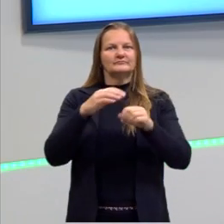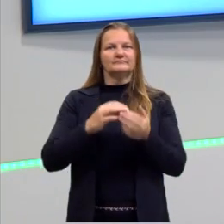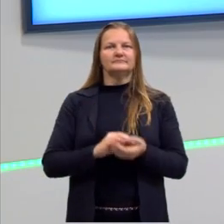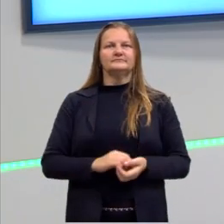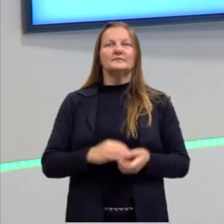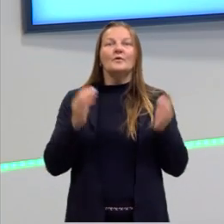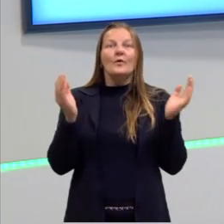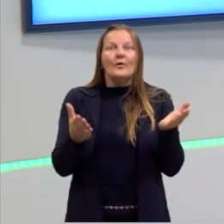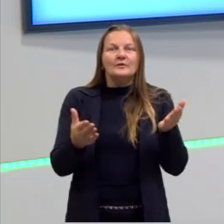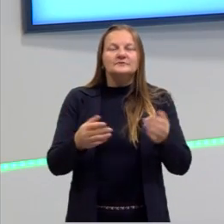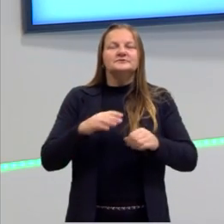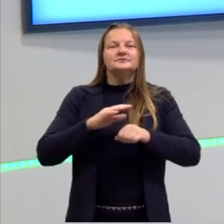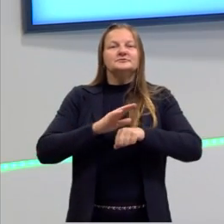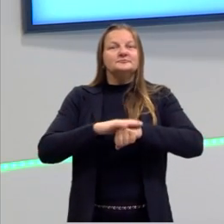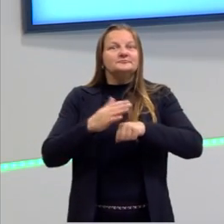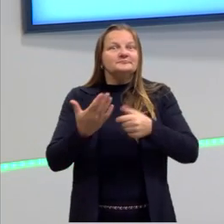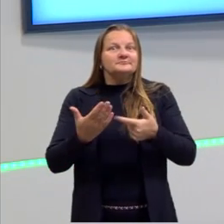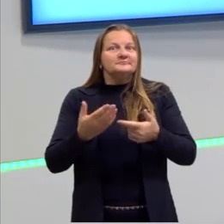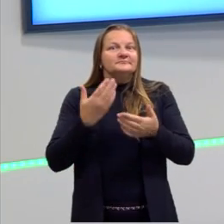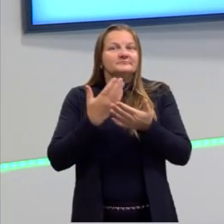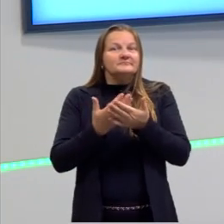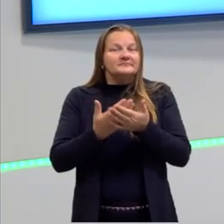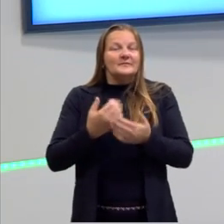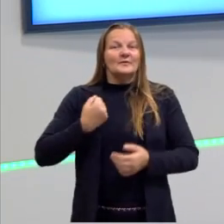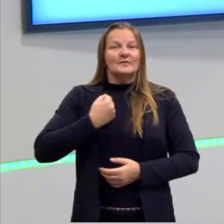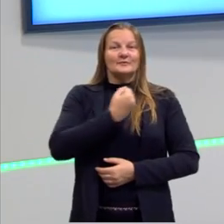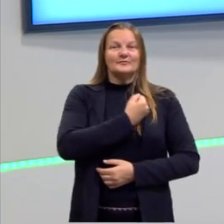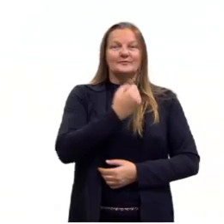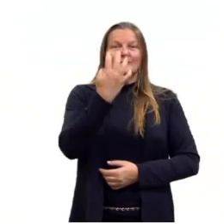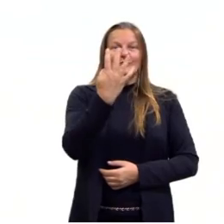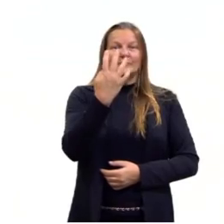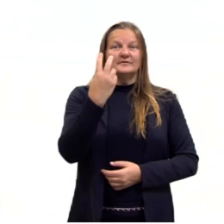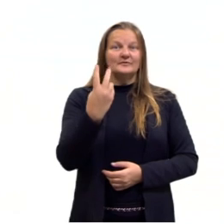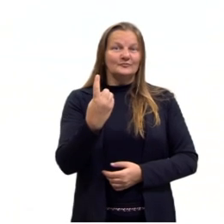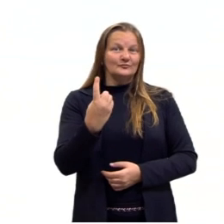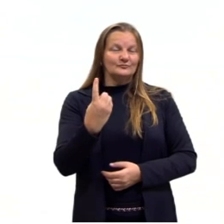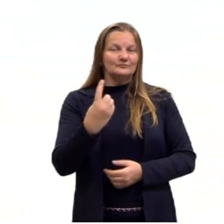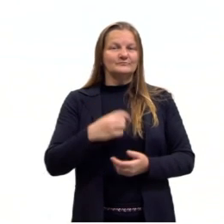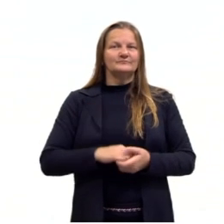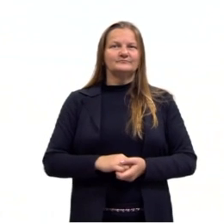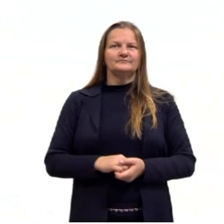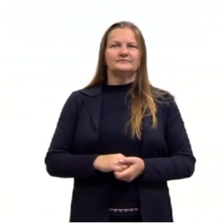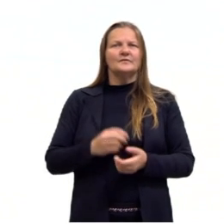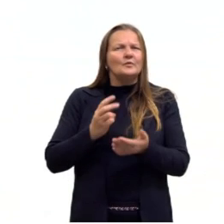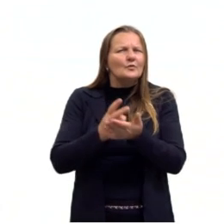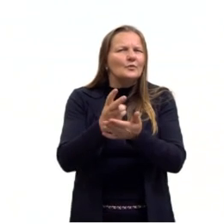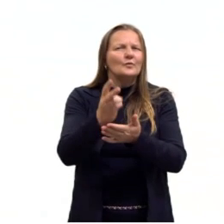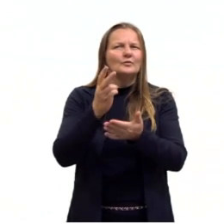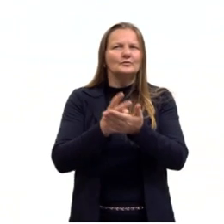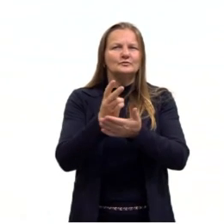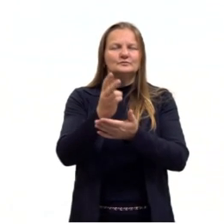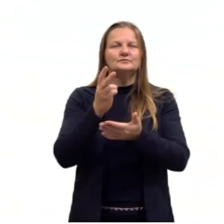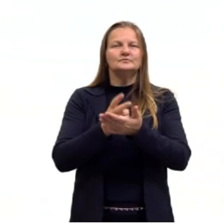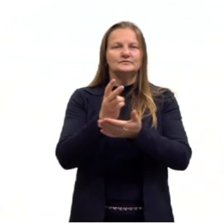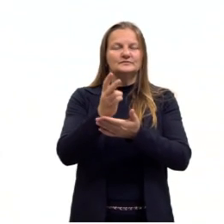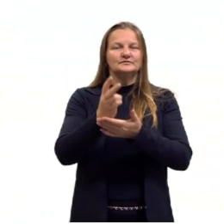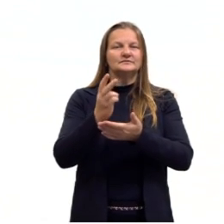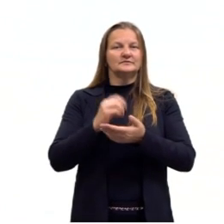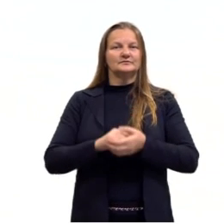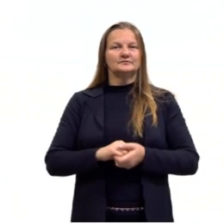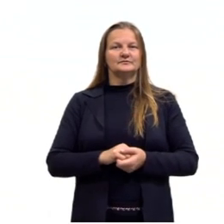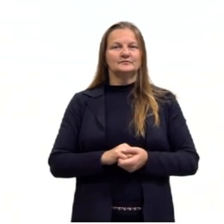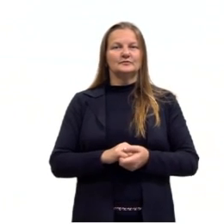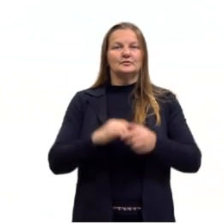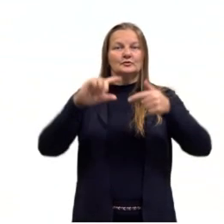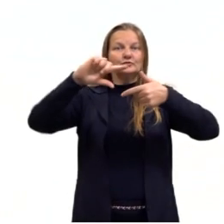E hoje nós vamos então para nossa aula de número 41 Ainda dando continuidade no estudo da geometria